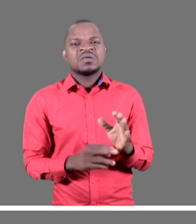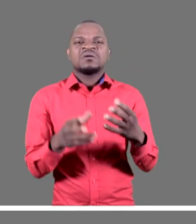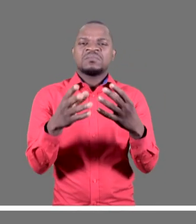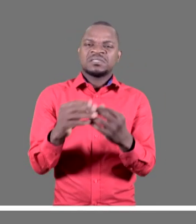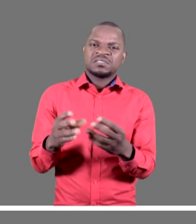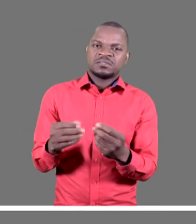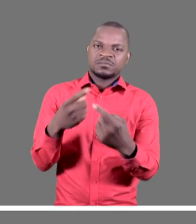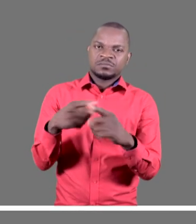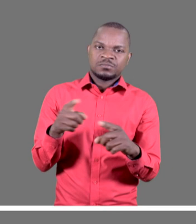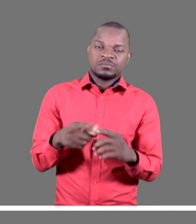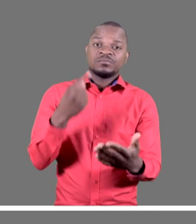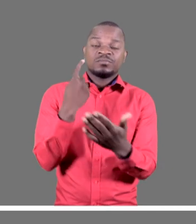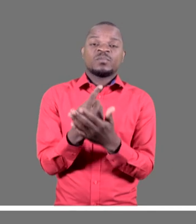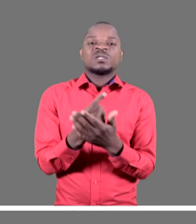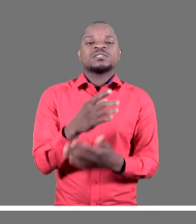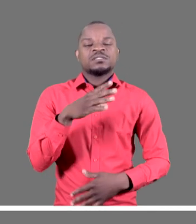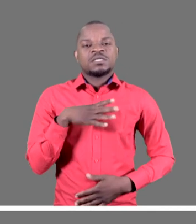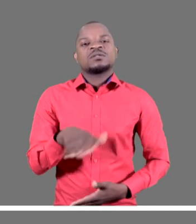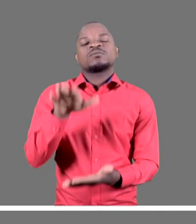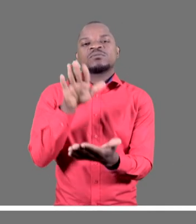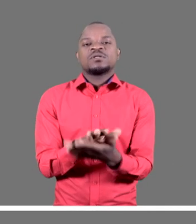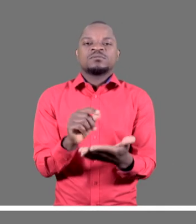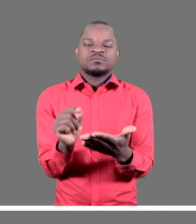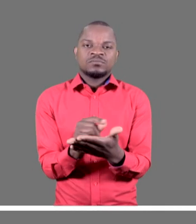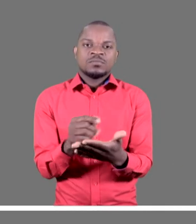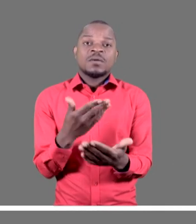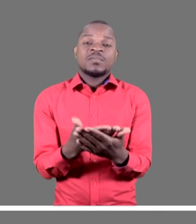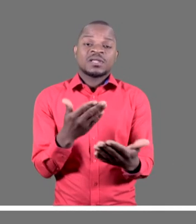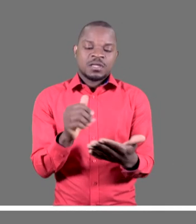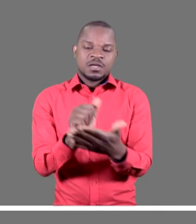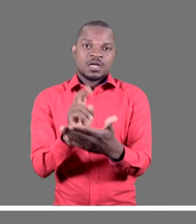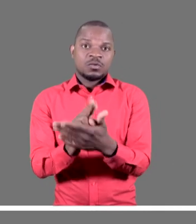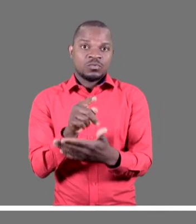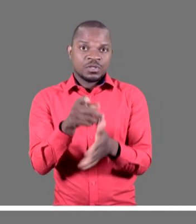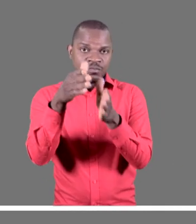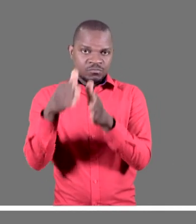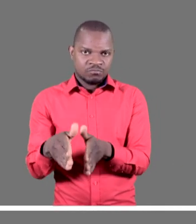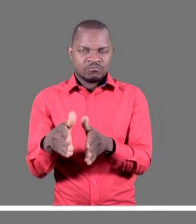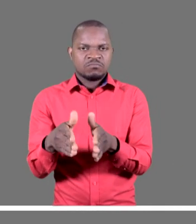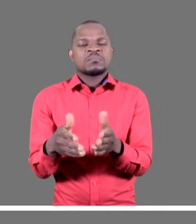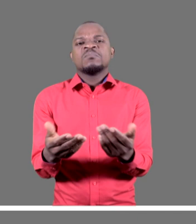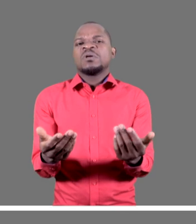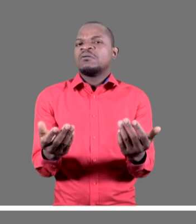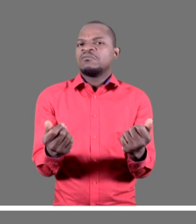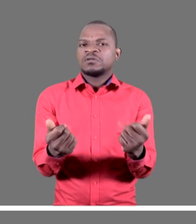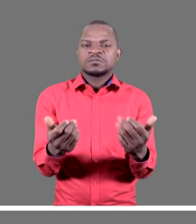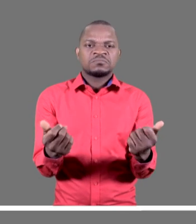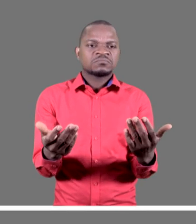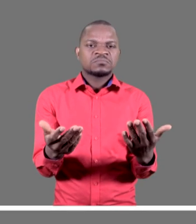produtos que devem ser providos, de modo que esse aluno tenha um total